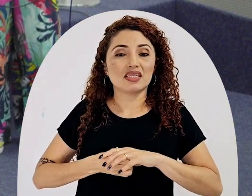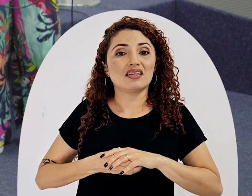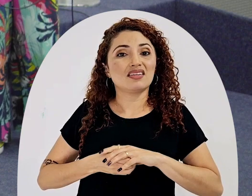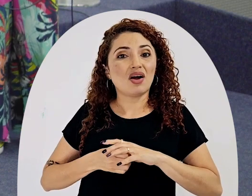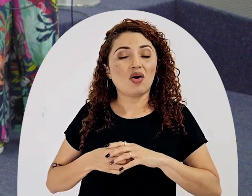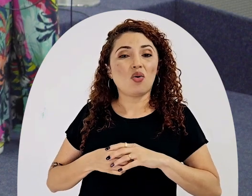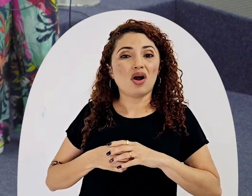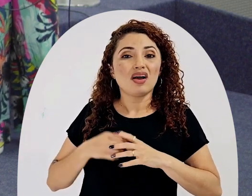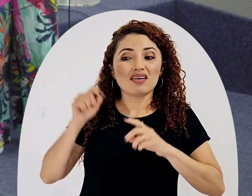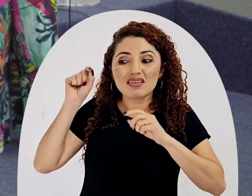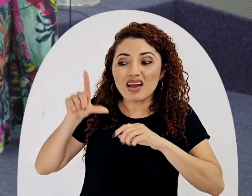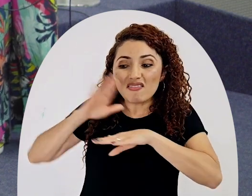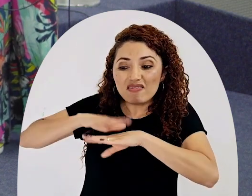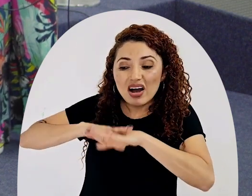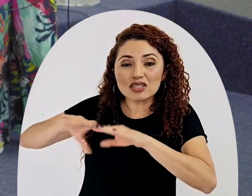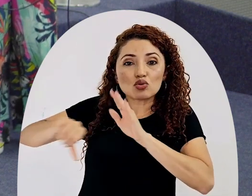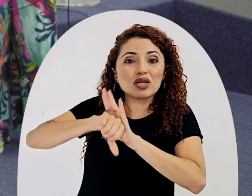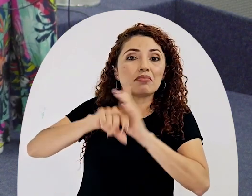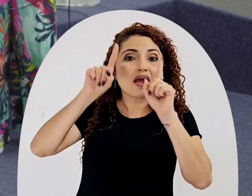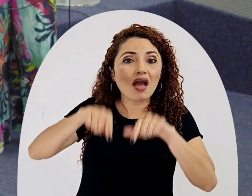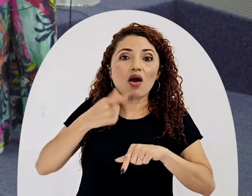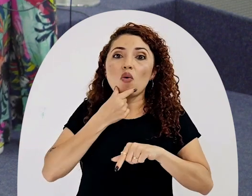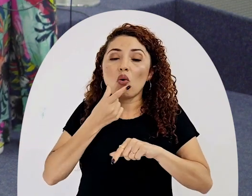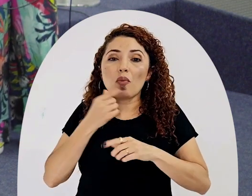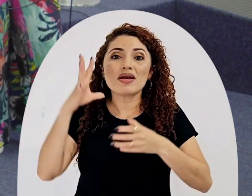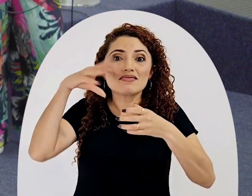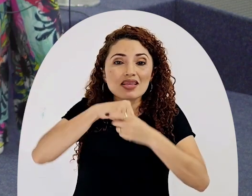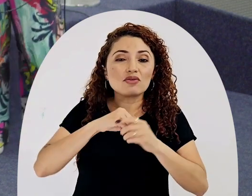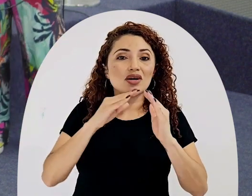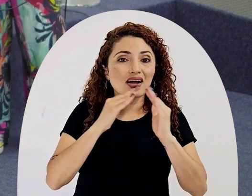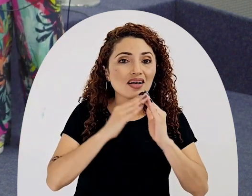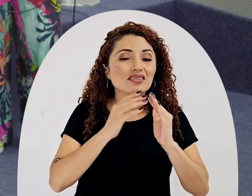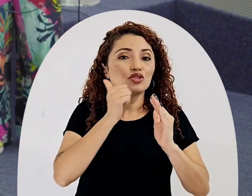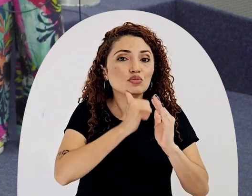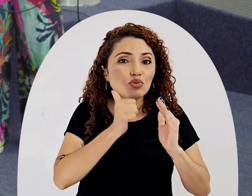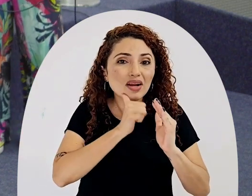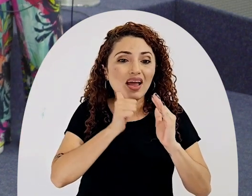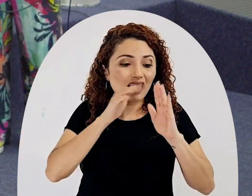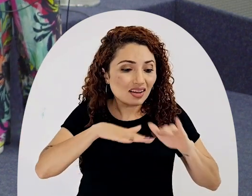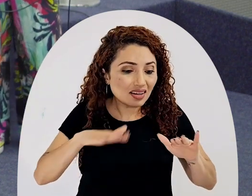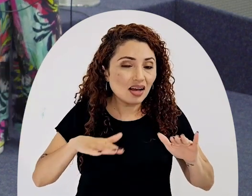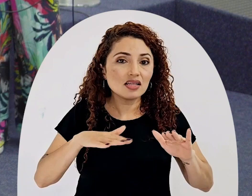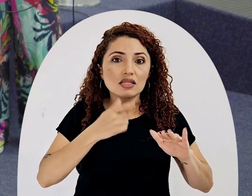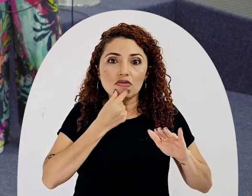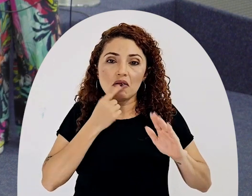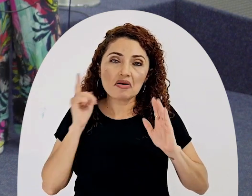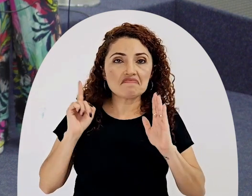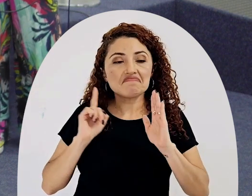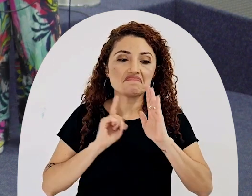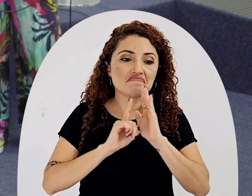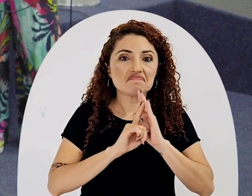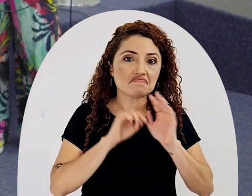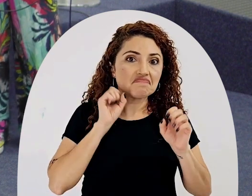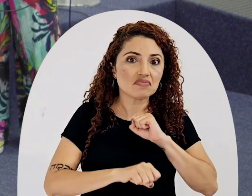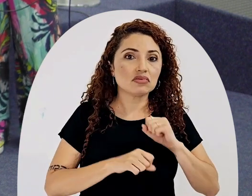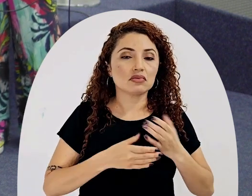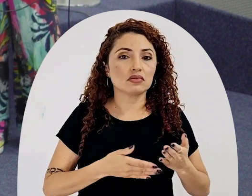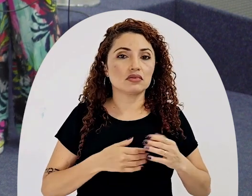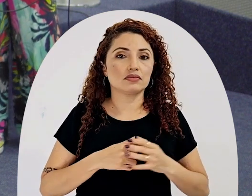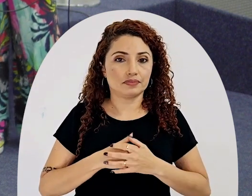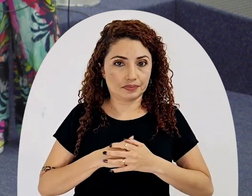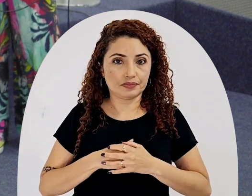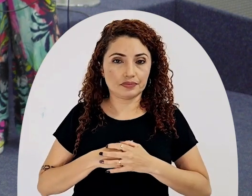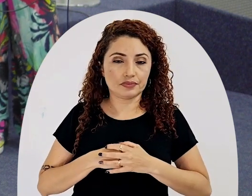dentro das casas dessas mulheres e crianças. E você não vai ouvir dizer que uma mulher trans,